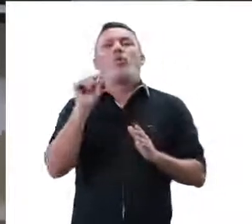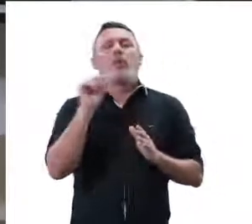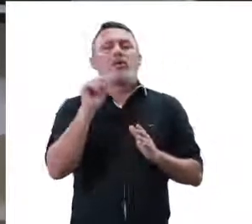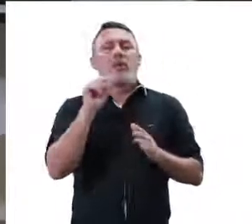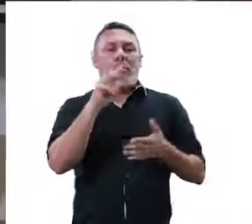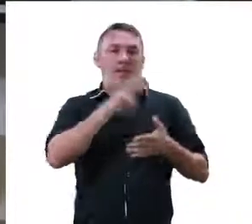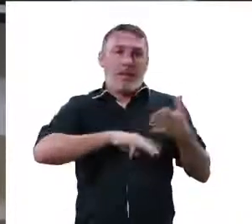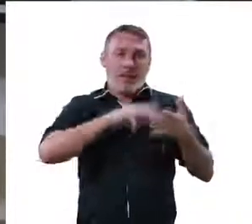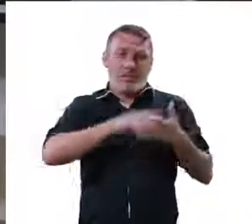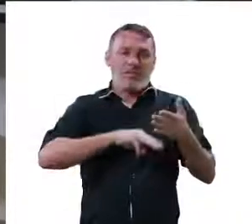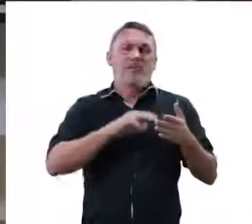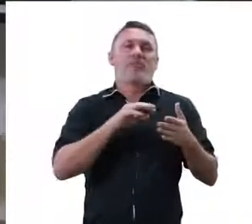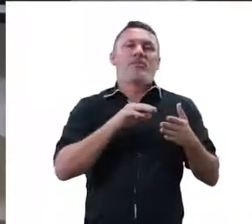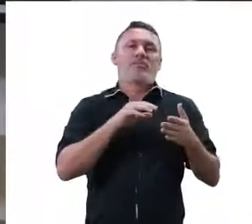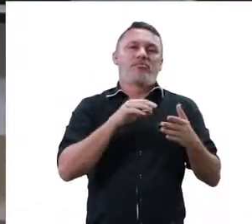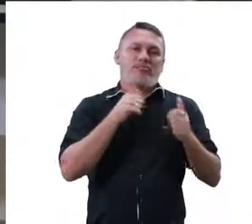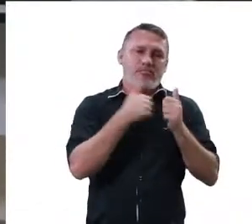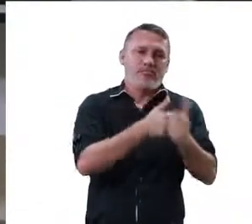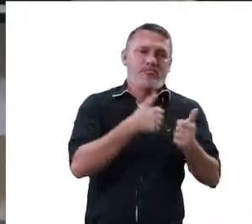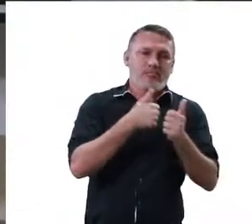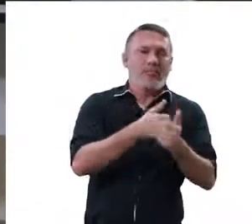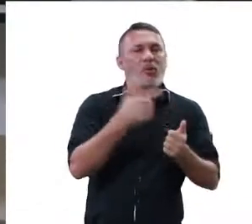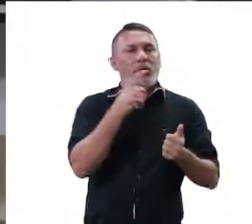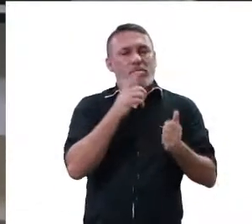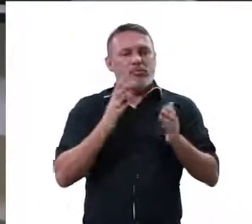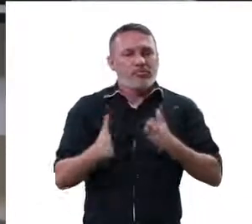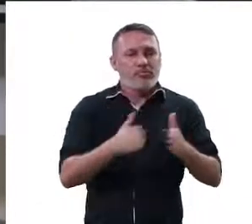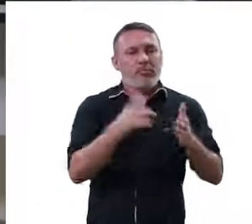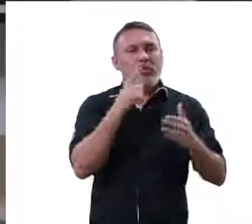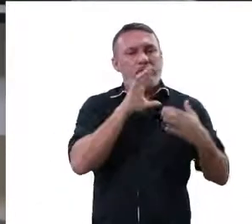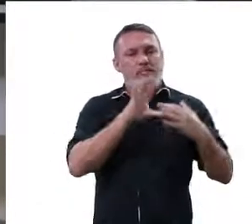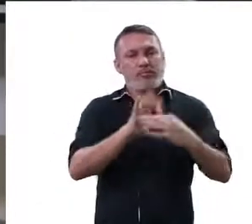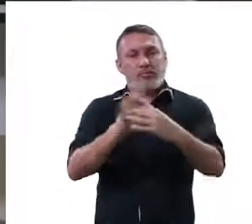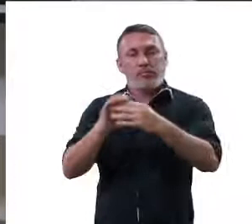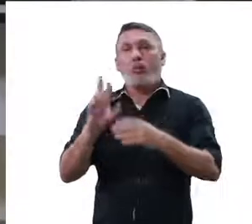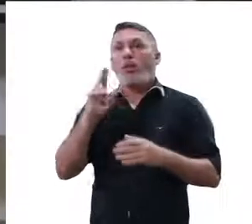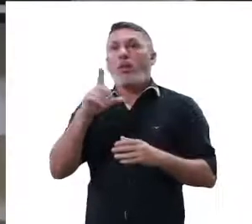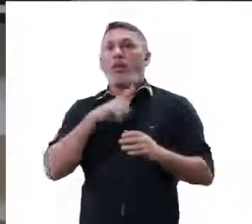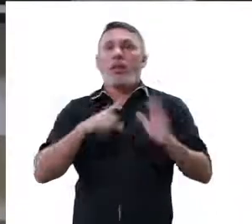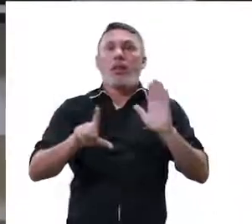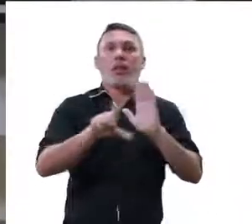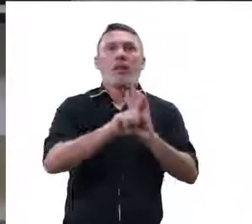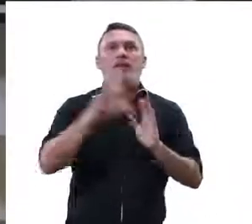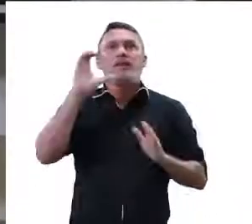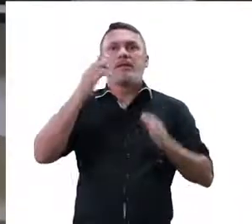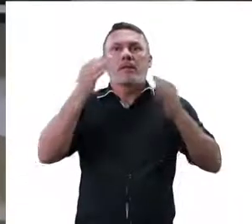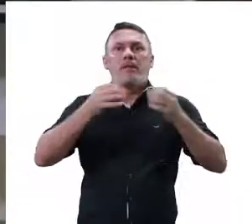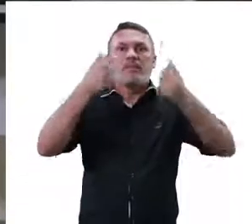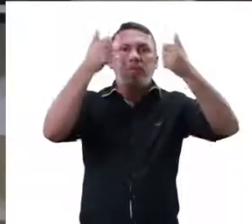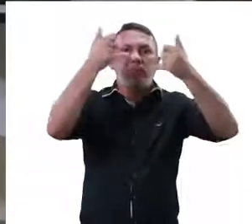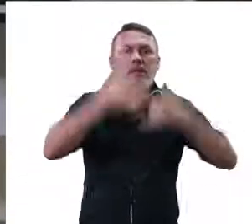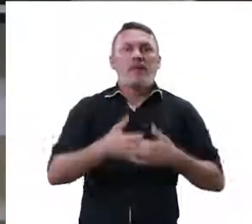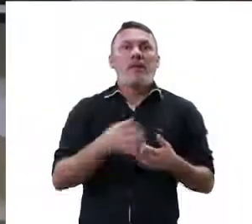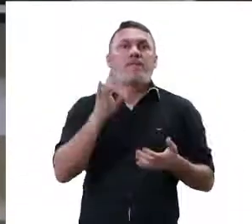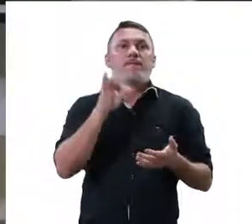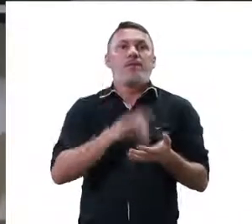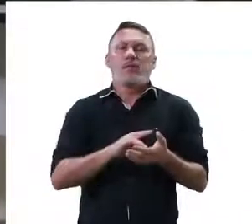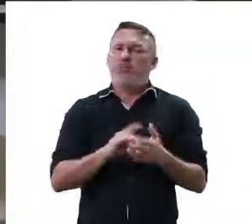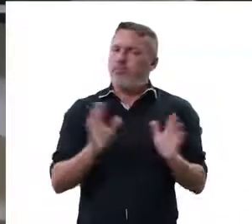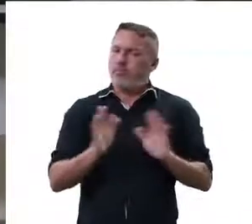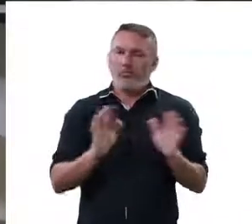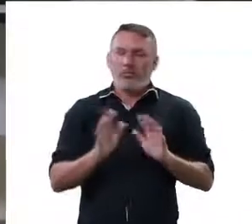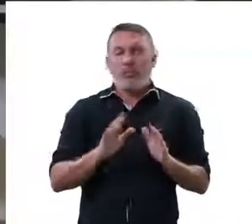pesquisar, o caminho para você alcançar seus resultados. Não necessariamente você vai aplicar leis científicas para explicar